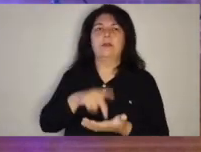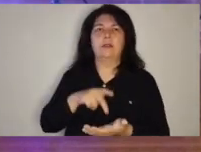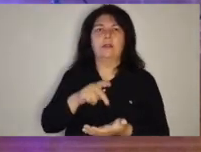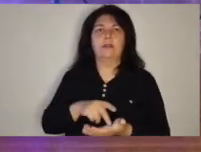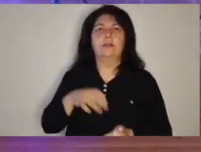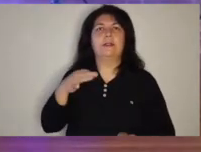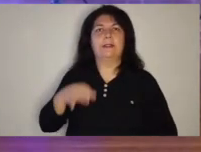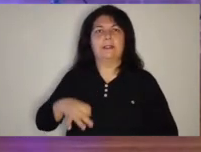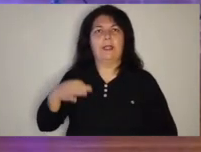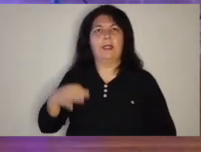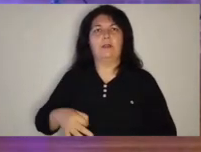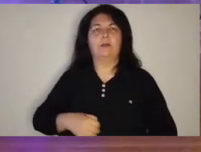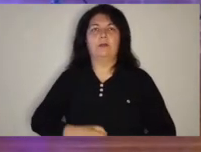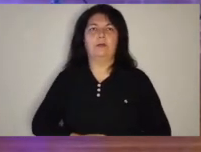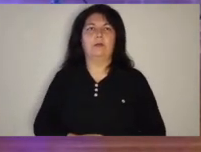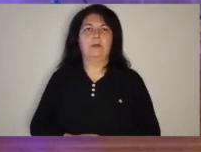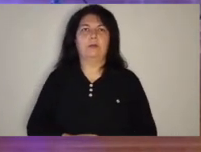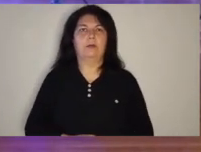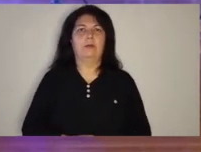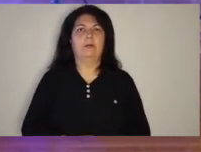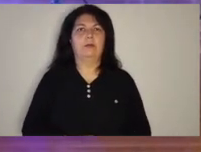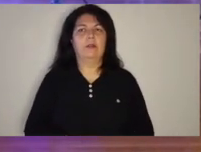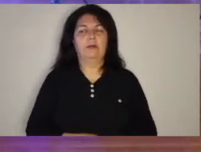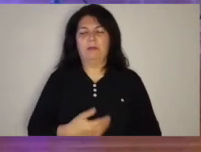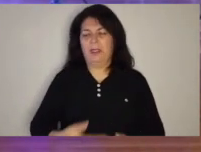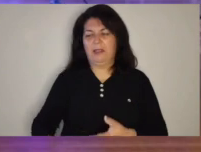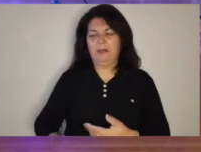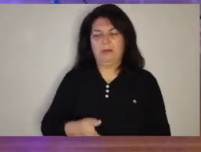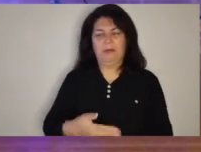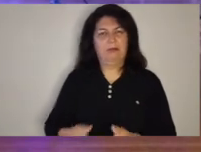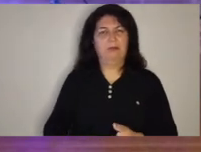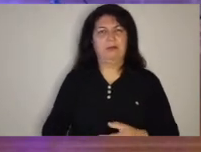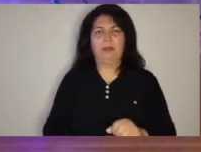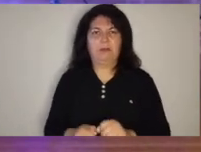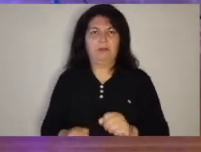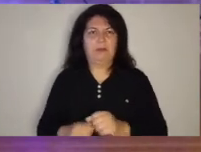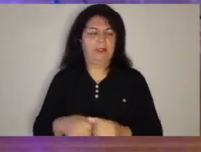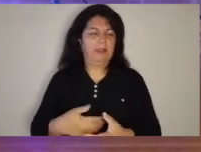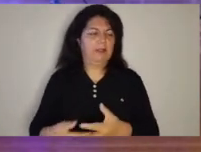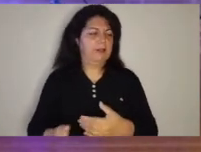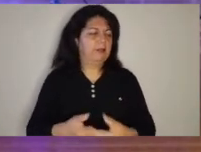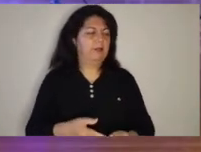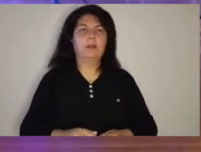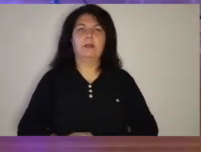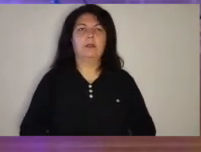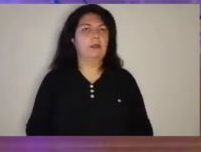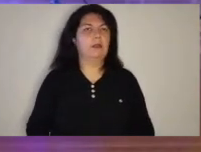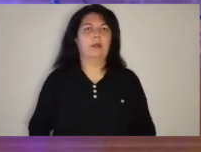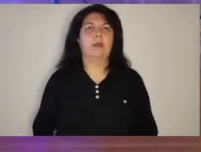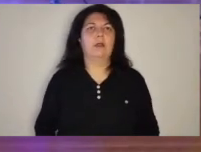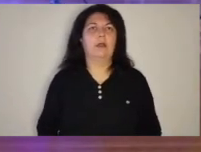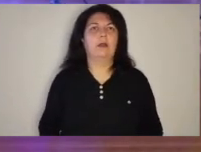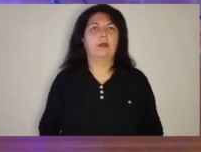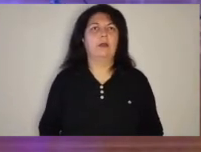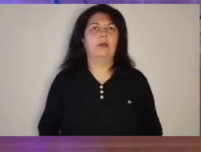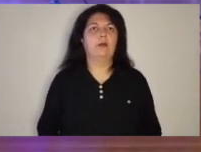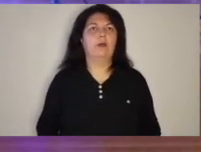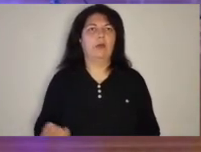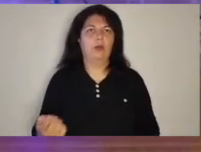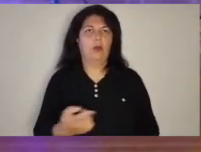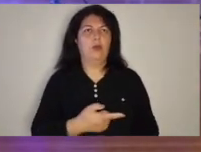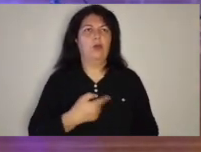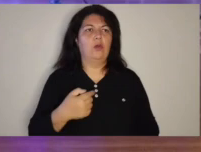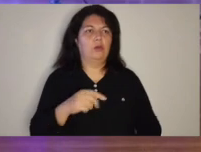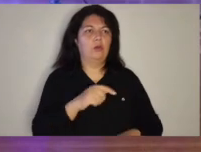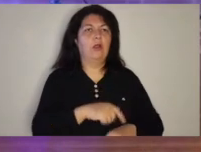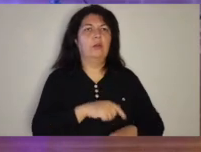adorar ao Senhor da forma correta. não é fazer tudo de qualquer jeito. Como eu falei, nós somos no